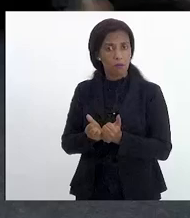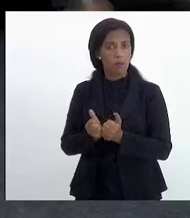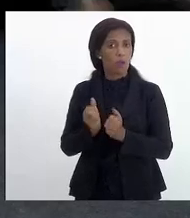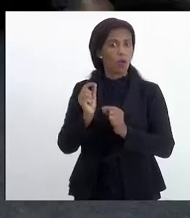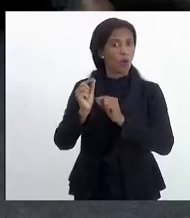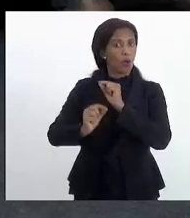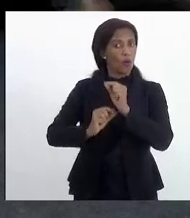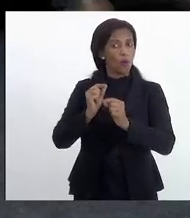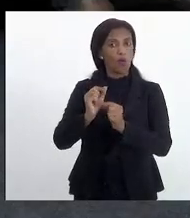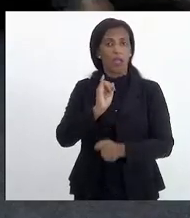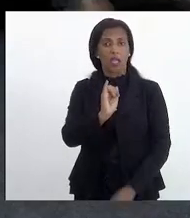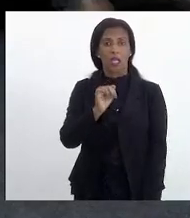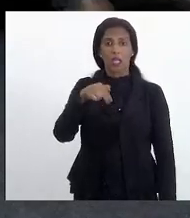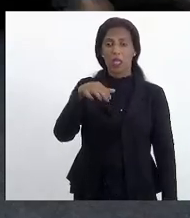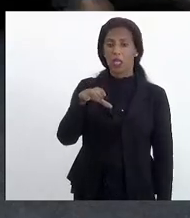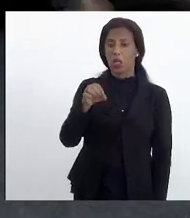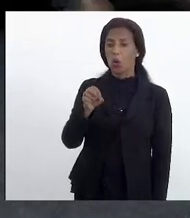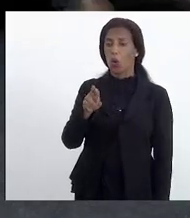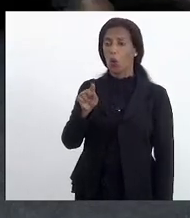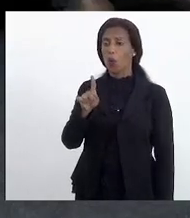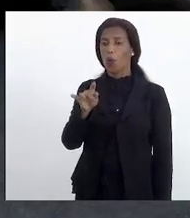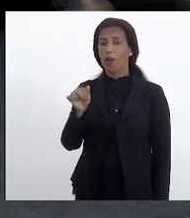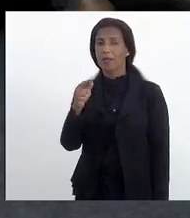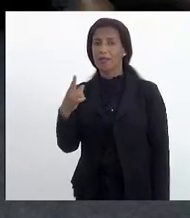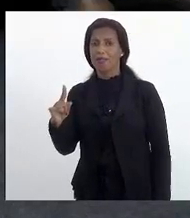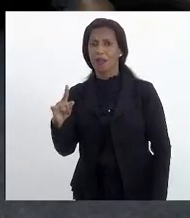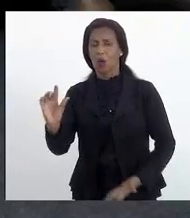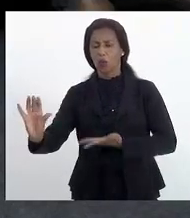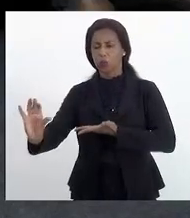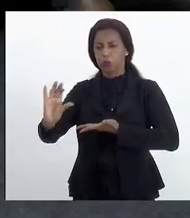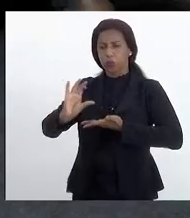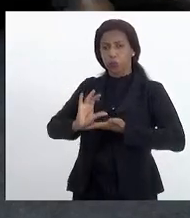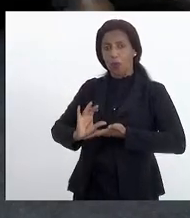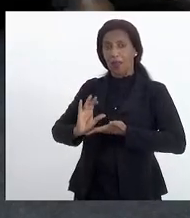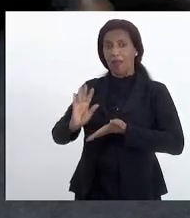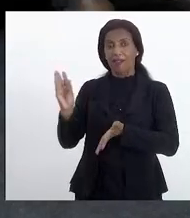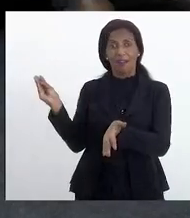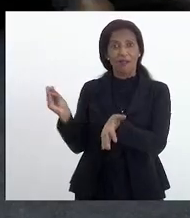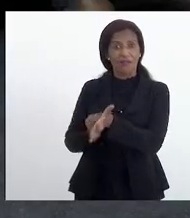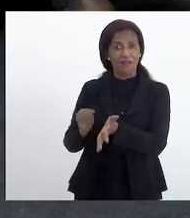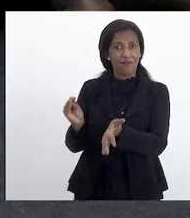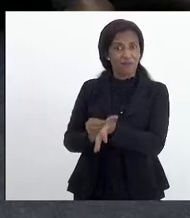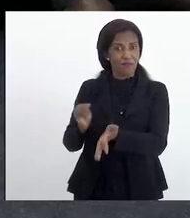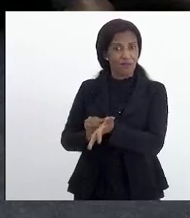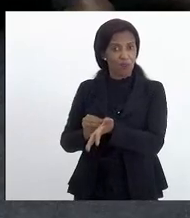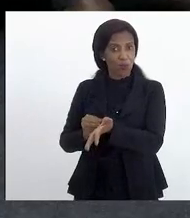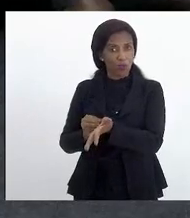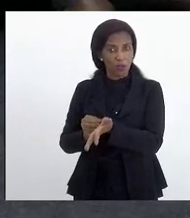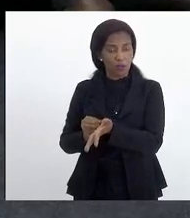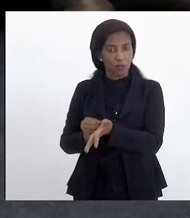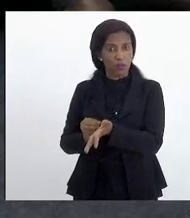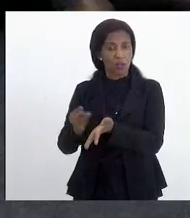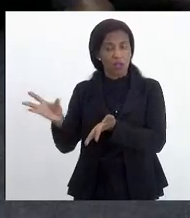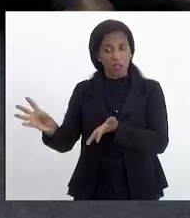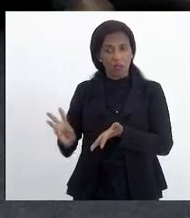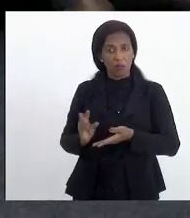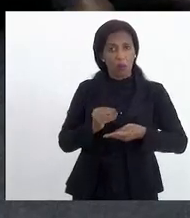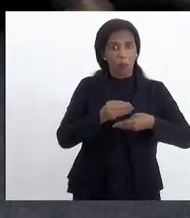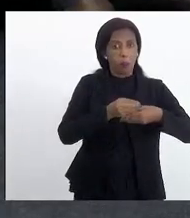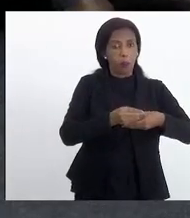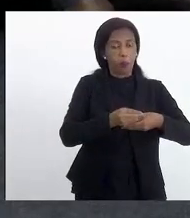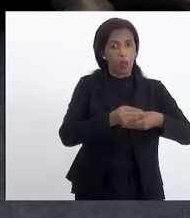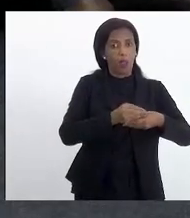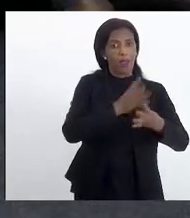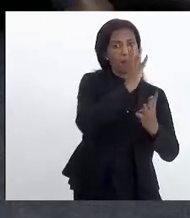uma incorporação de uma gratificação que lhe era devida e que foi colocada em